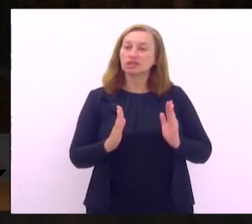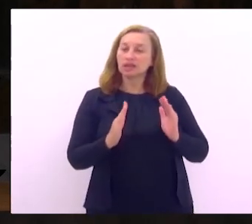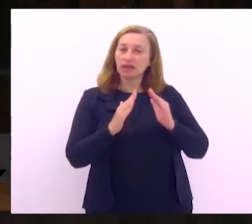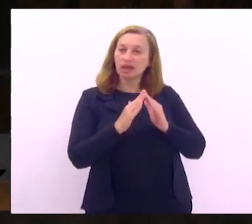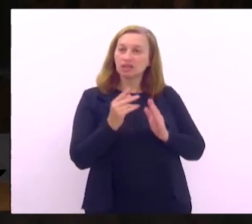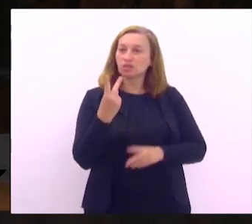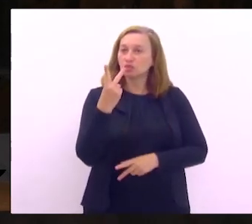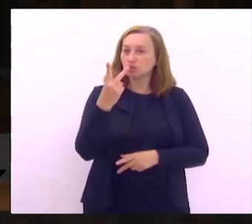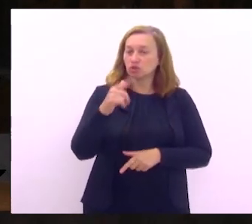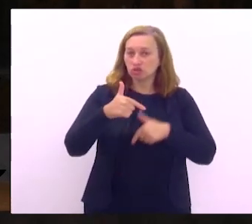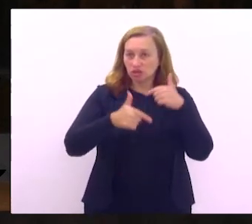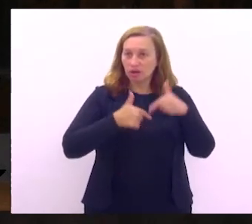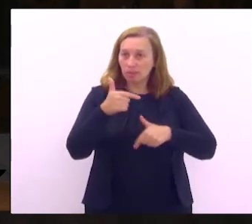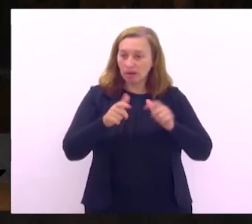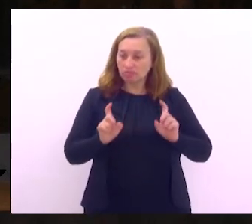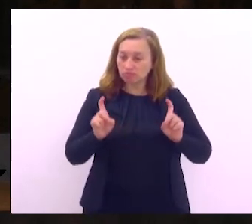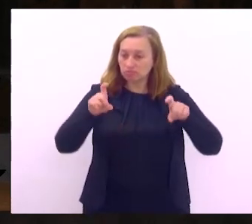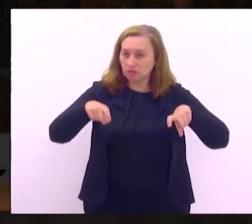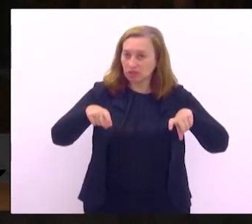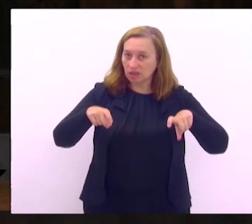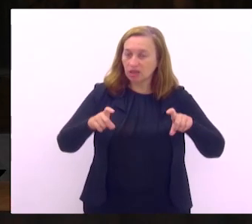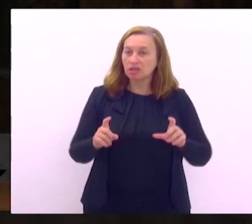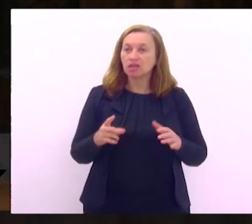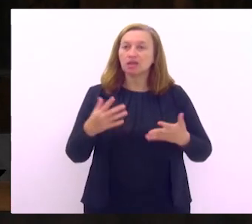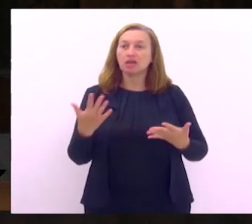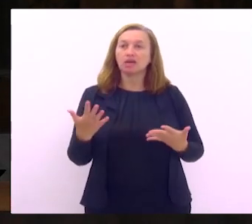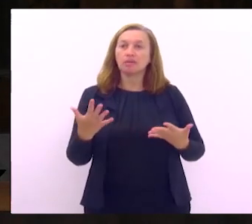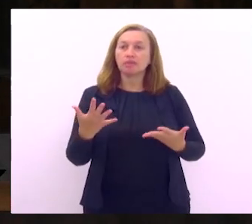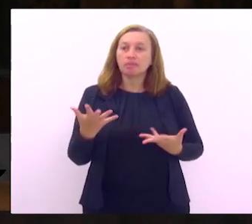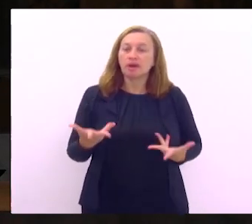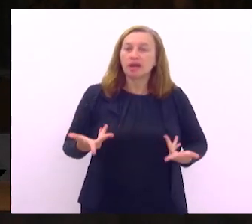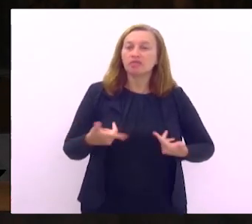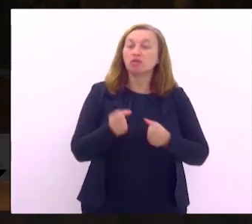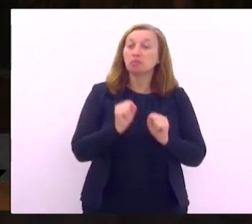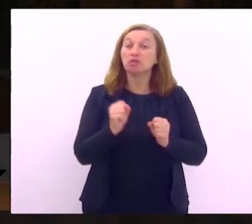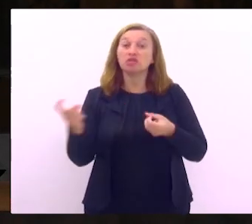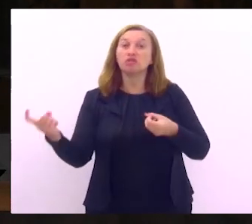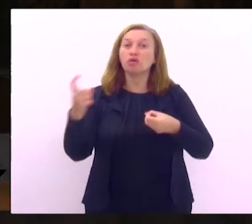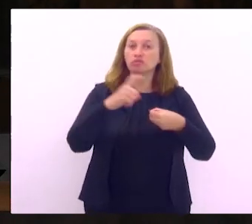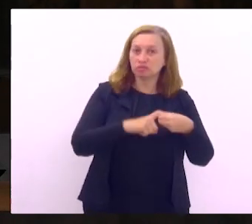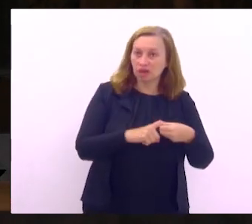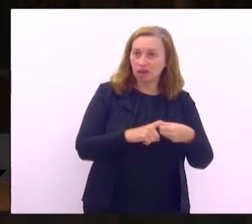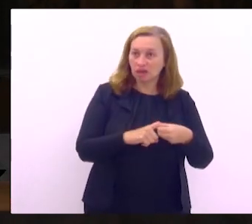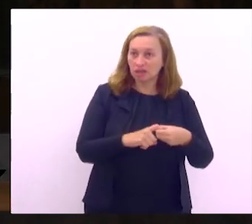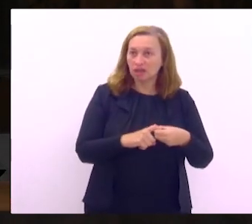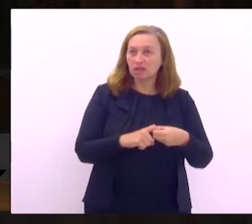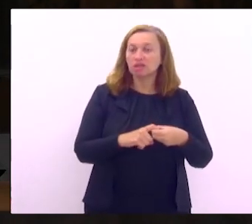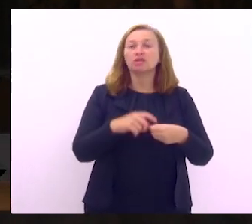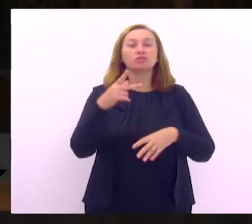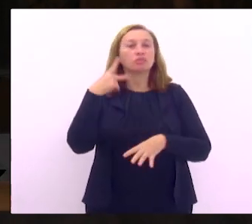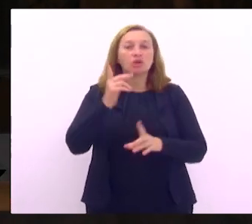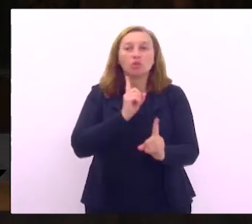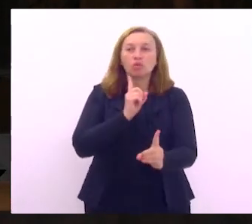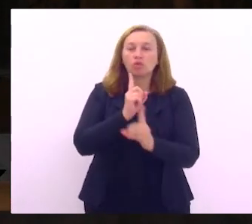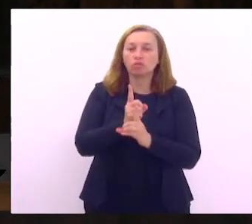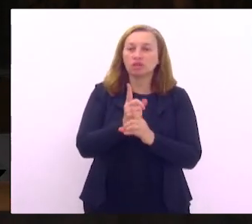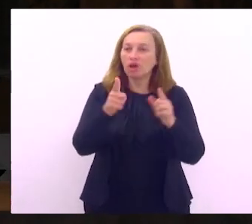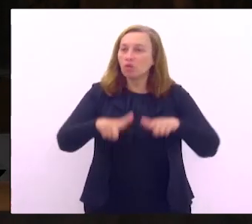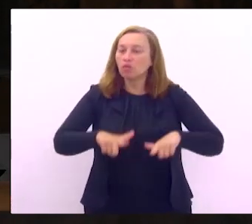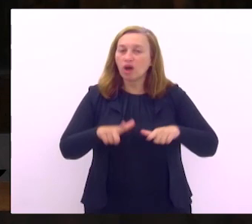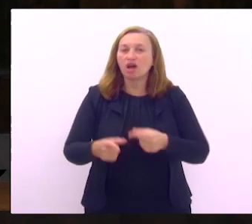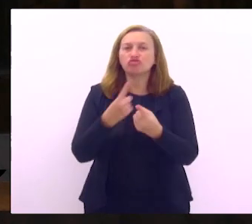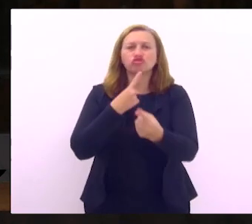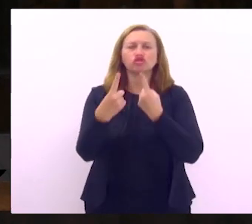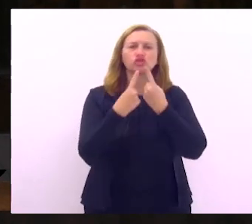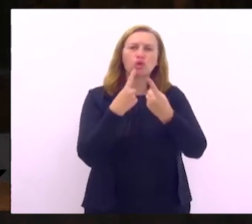2 mandatos, é sempre um privilégio poder retornar e no parlamento encontrar o ambiente de